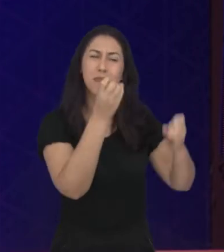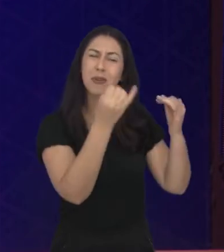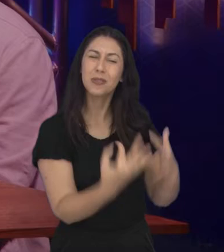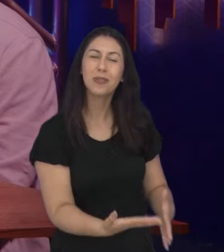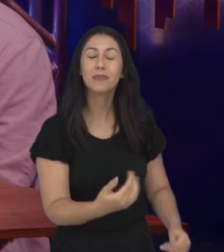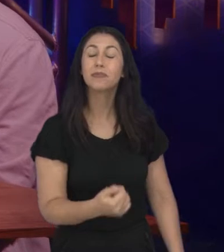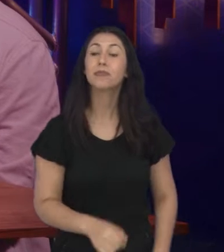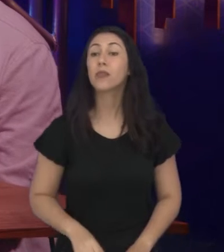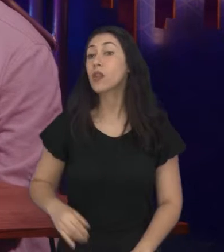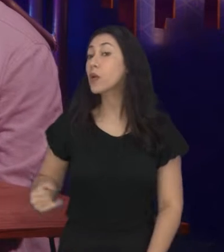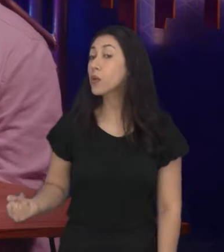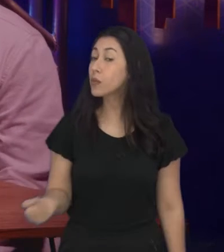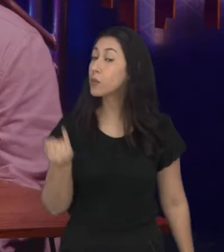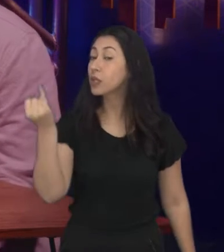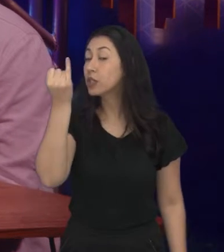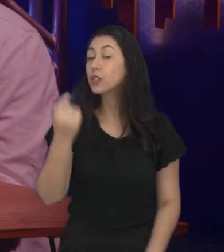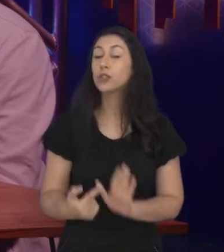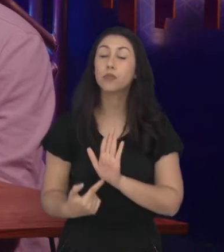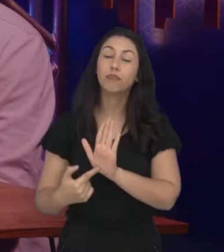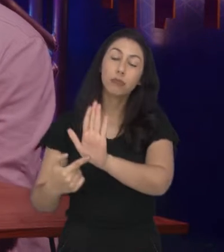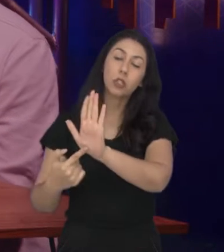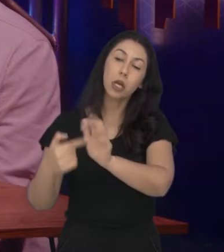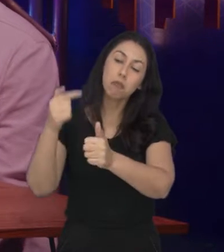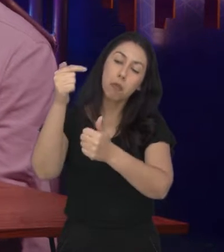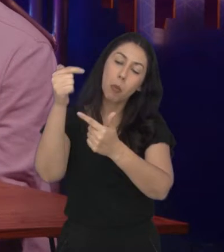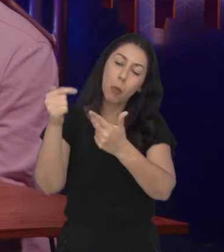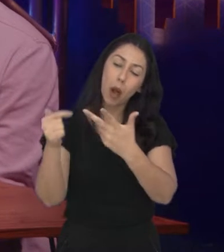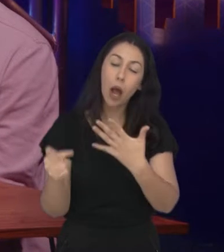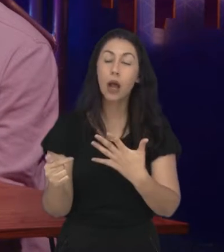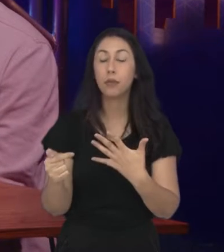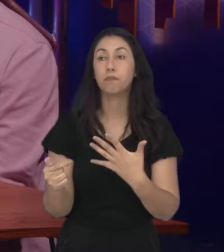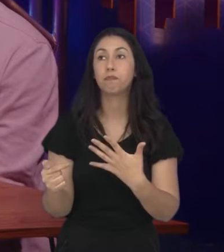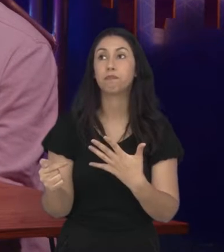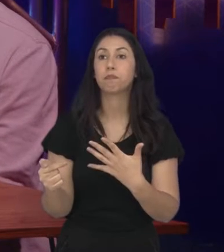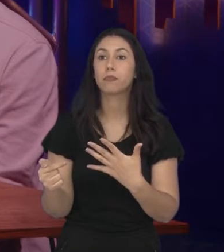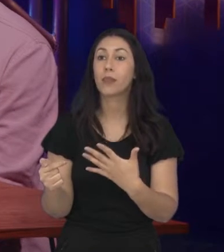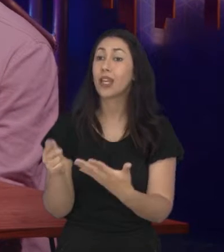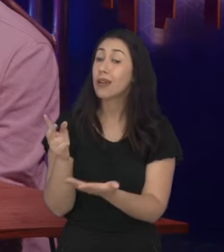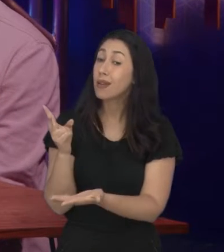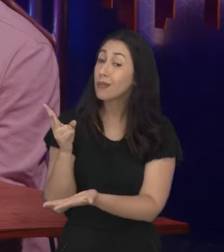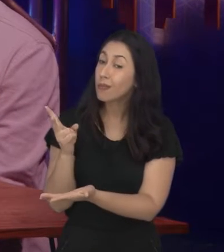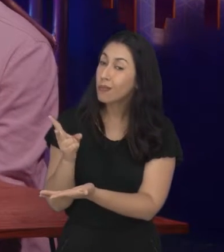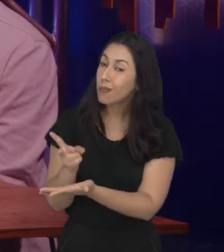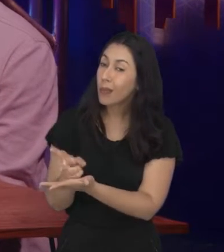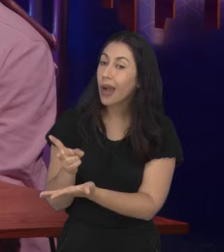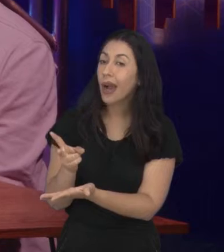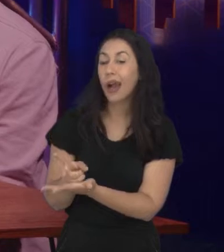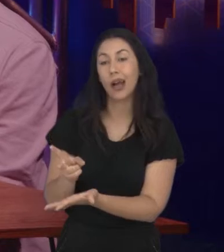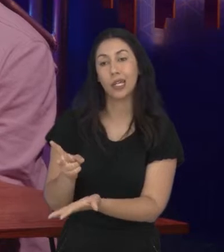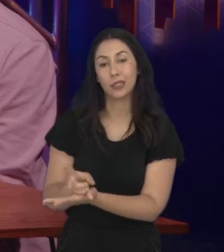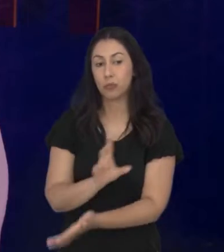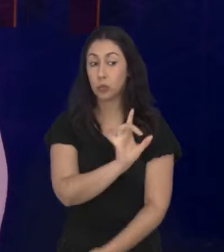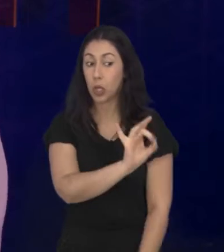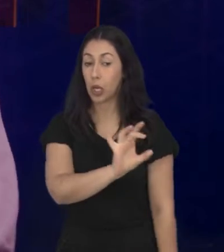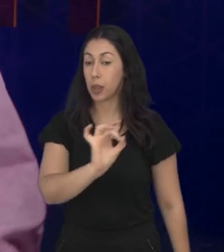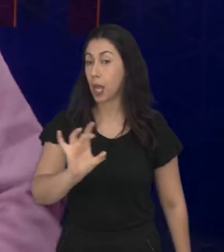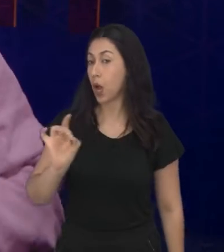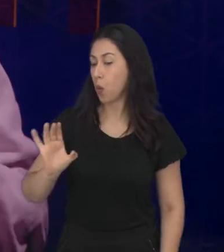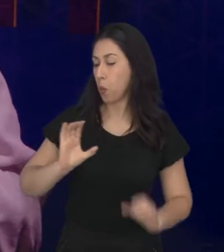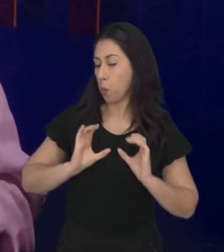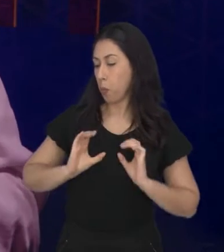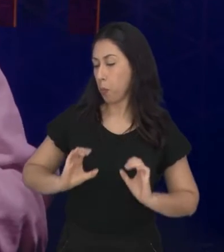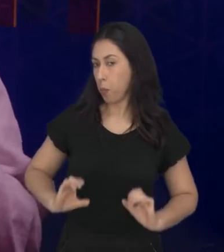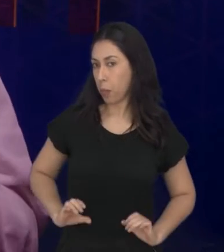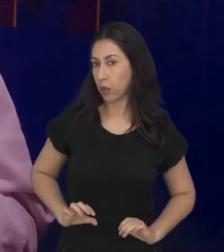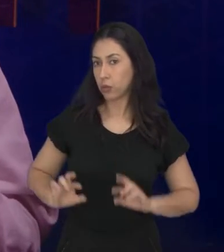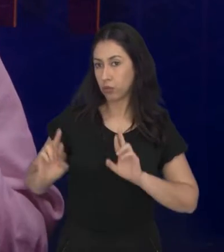trouxe. E assim, é importante a gente também pontuar algumas coisas que, apesar do comportamento pessoal de cada um, a